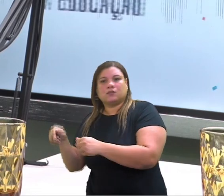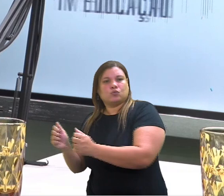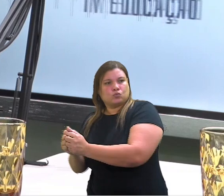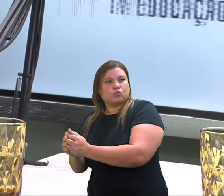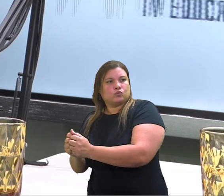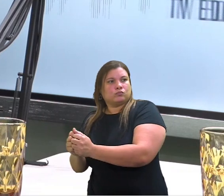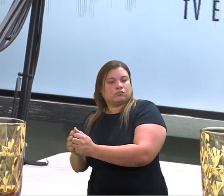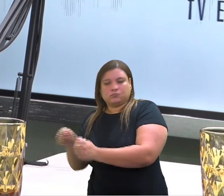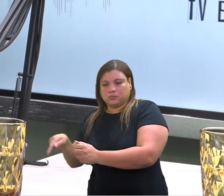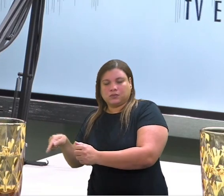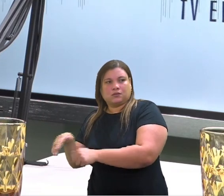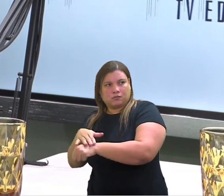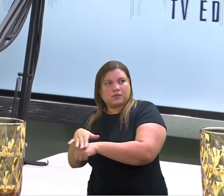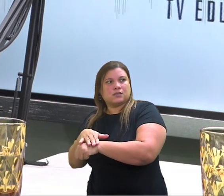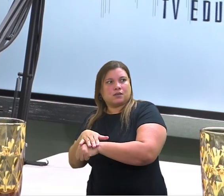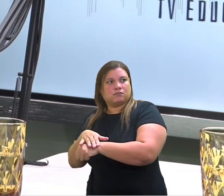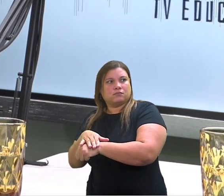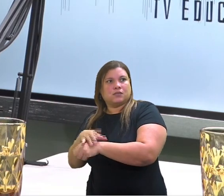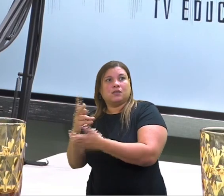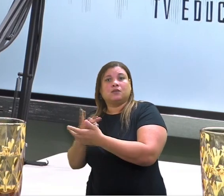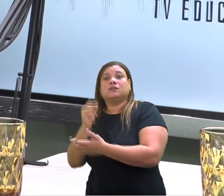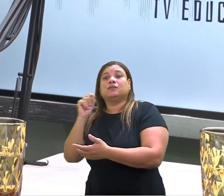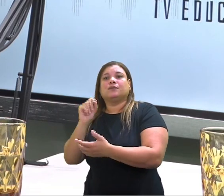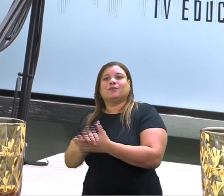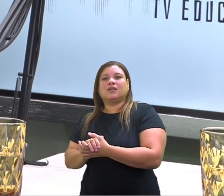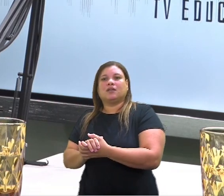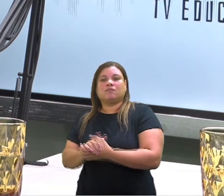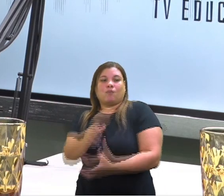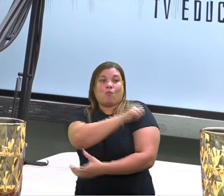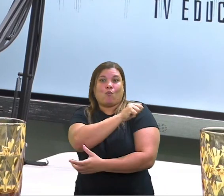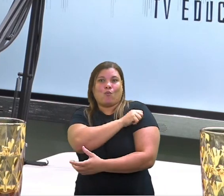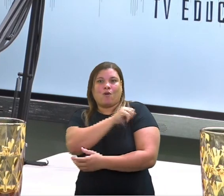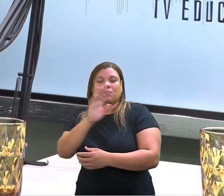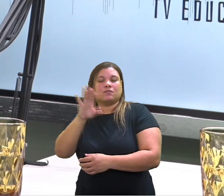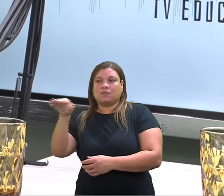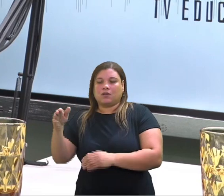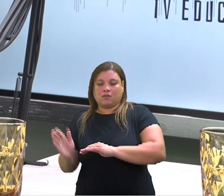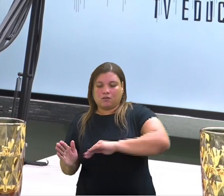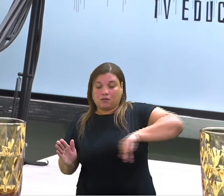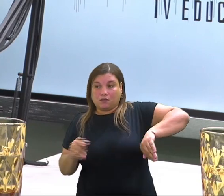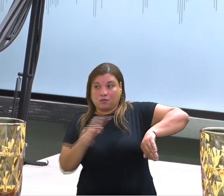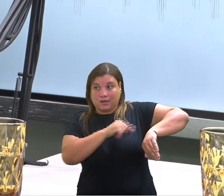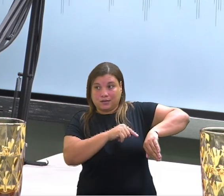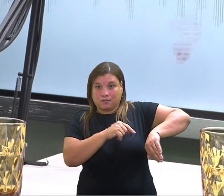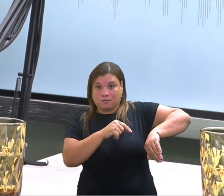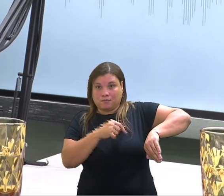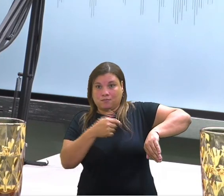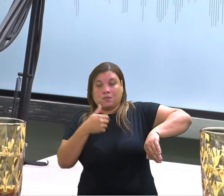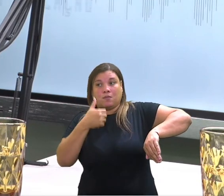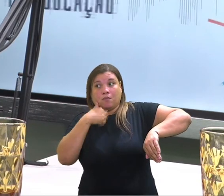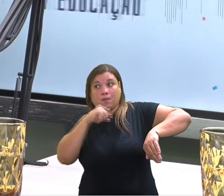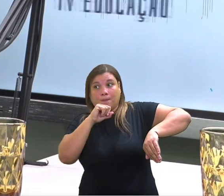com os alunos. Aquela ali é mãe de quem? Minha. E se eu falasse isso, lendo